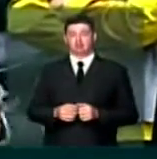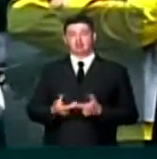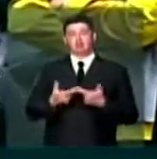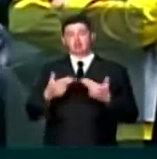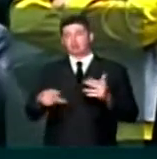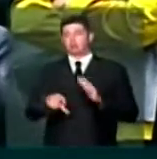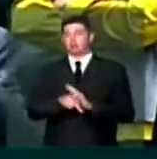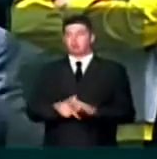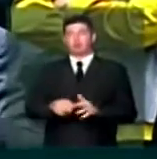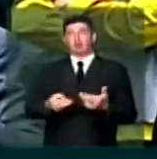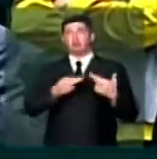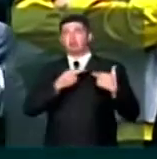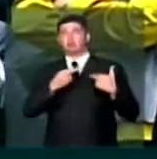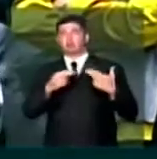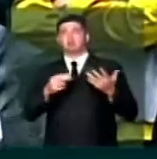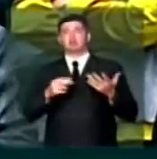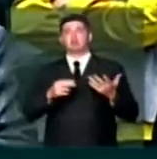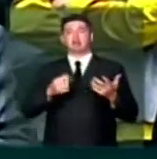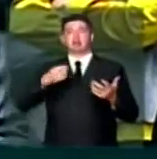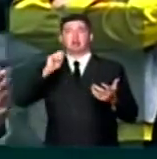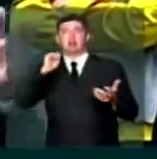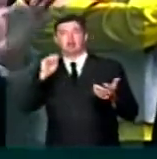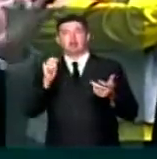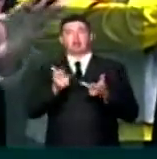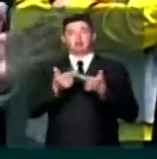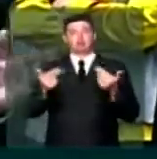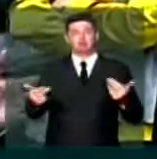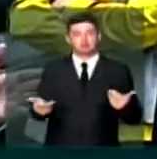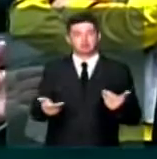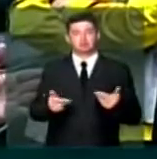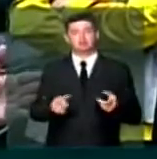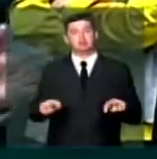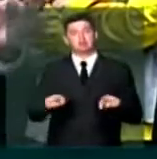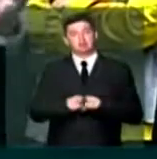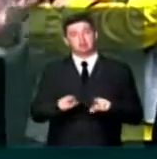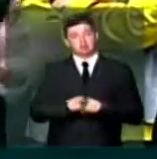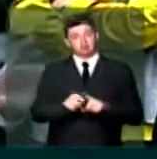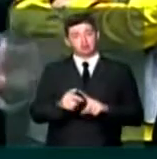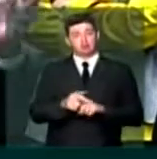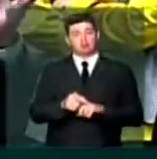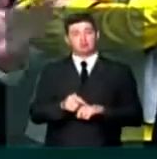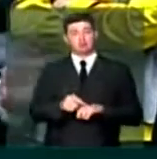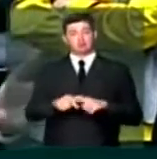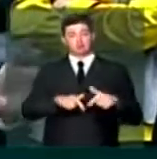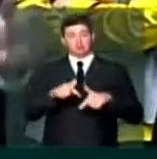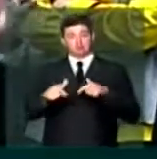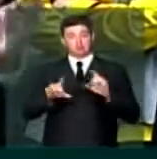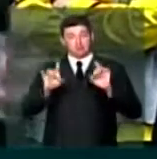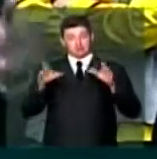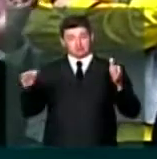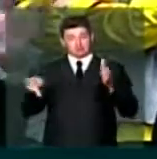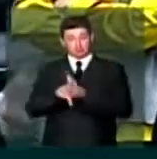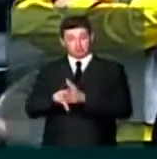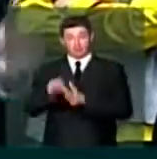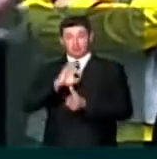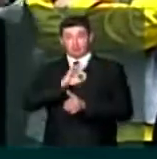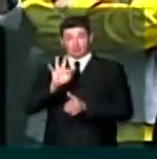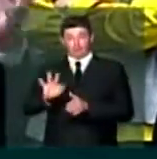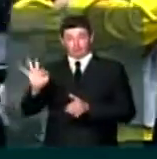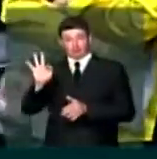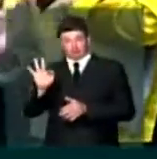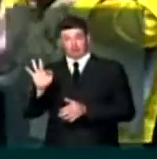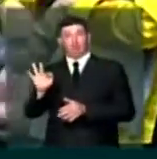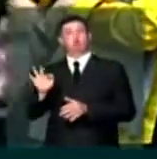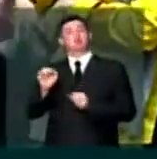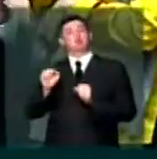questões relativas a competências dos delegados e também funções específicas da Polícia Federal